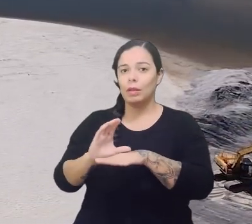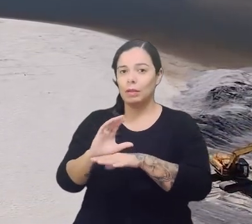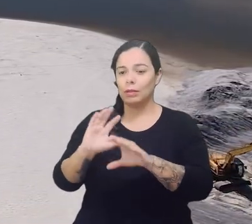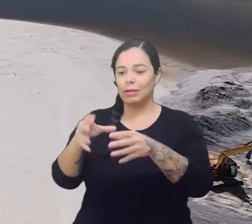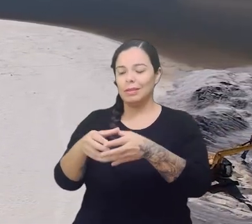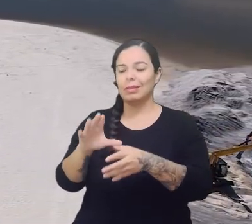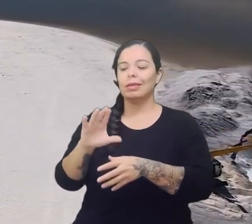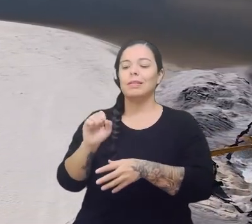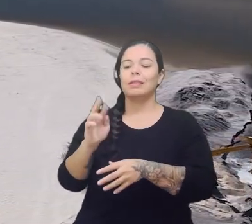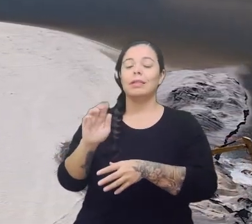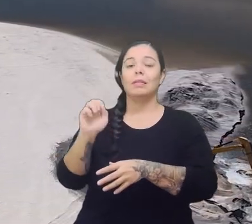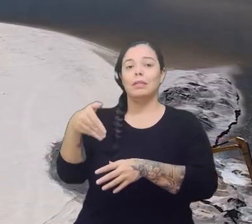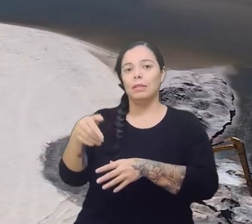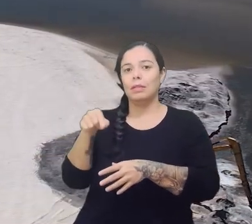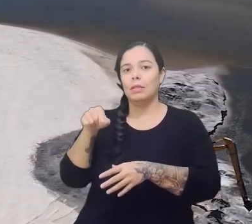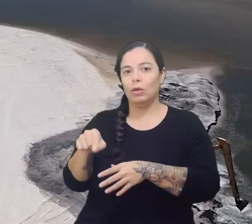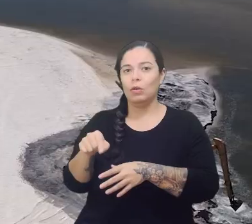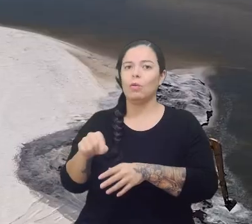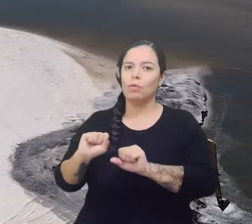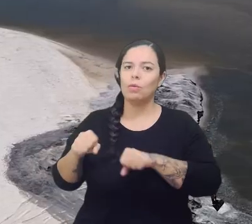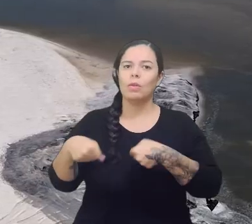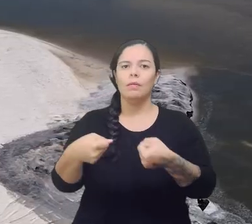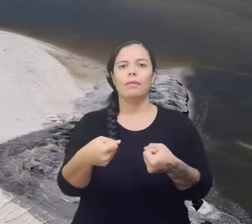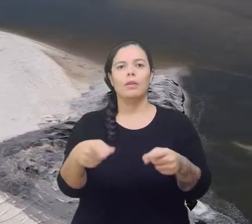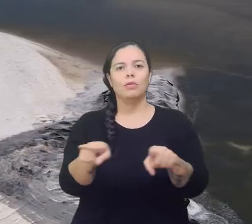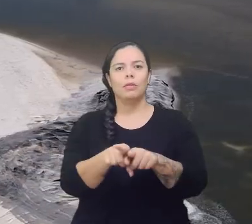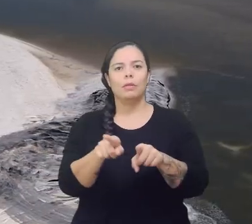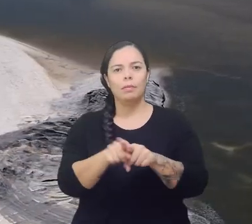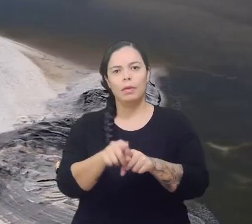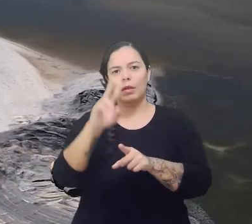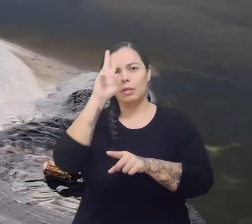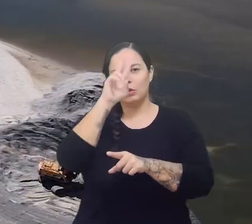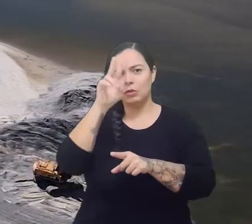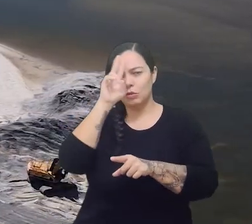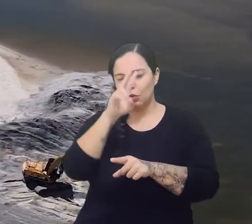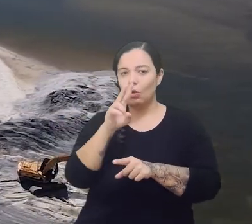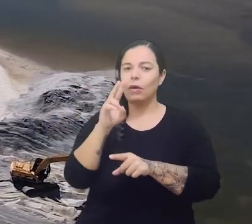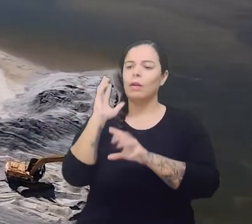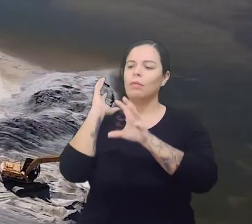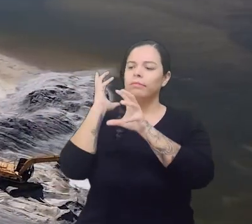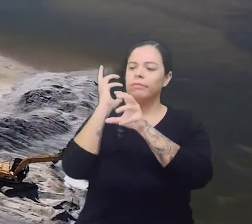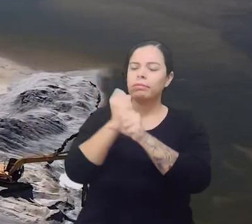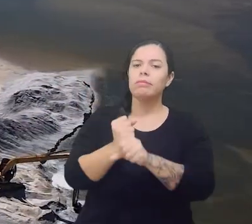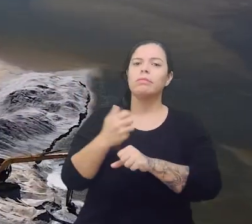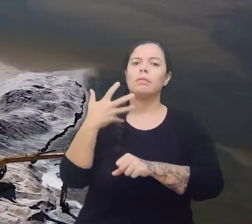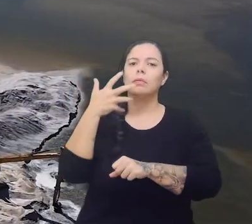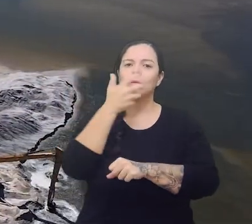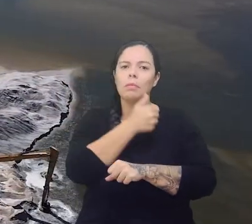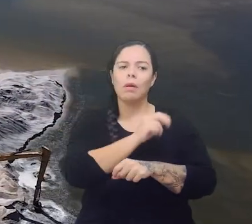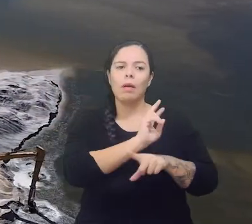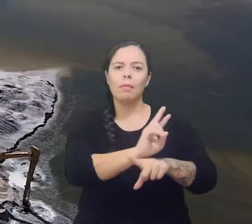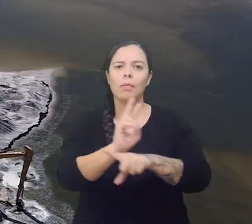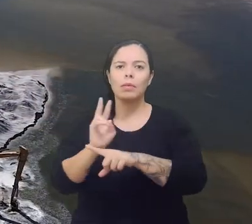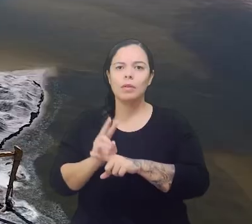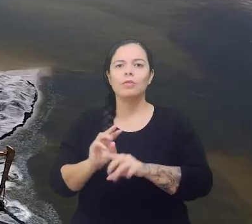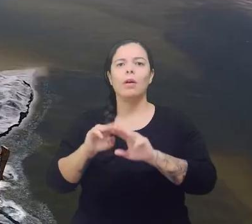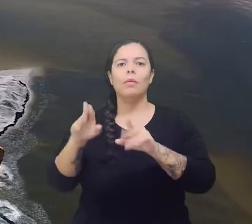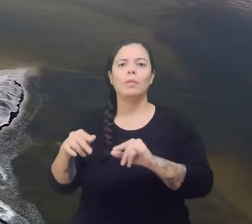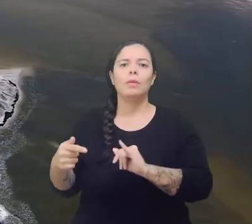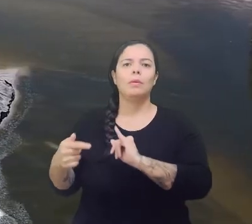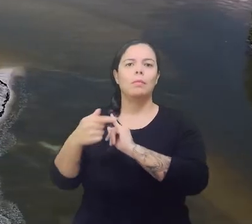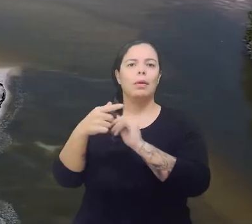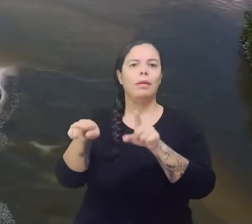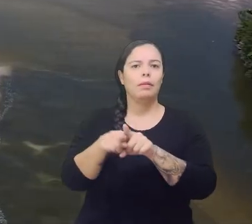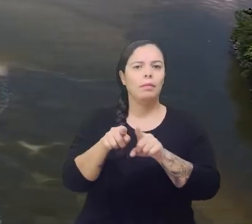defende, né? Esse histórico, salvaguardar a história, salvaguardar o mais, salvaguardar o que existe de história na região oceânica,